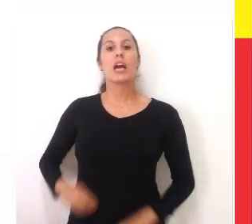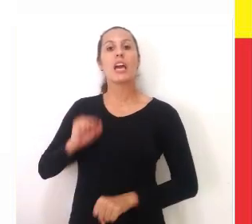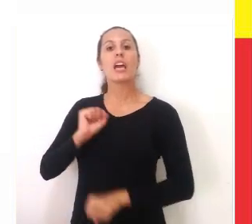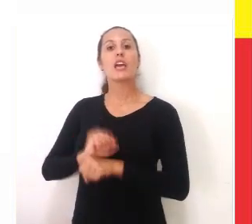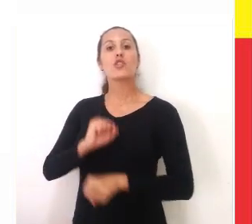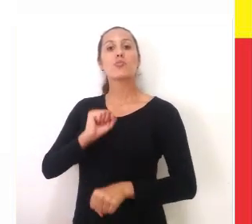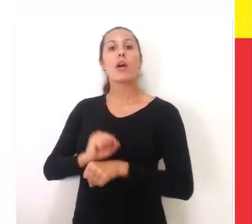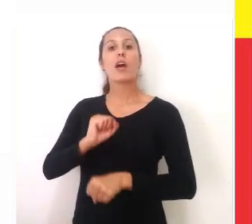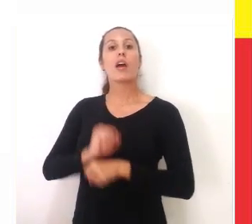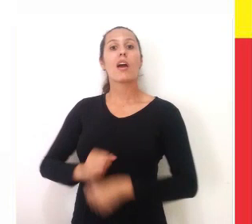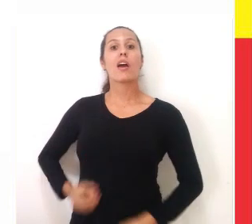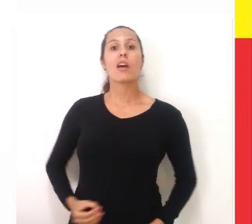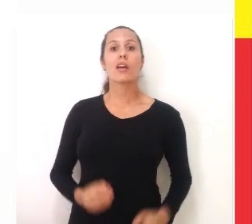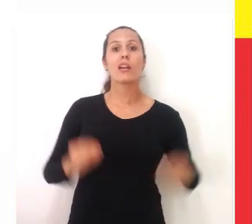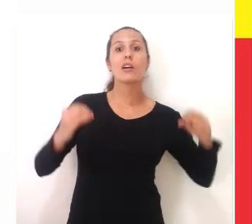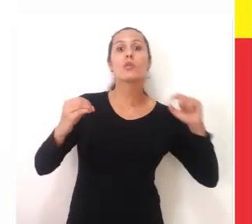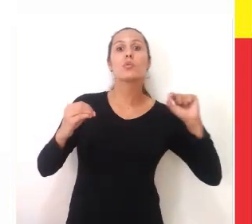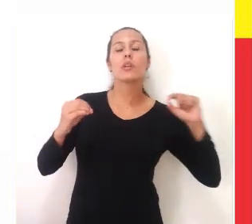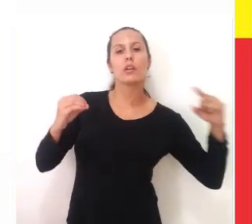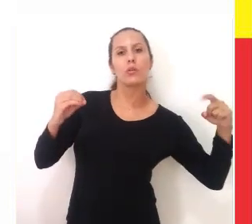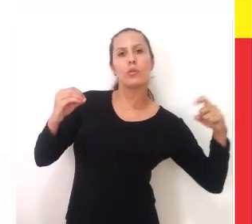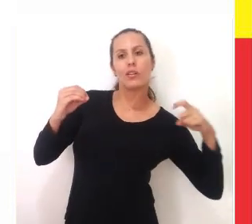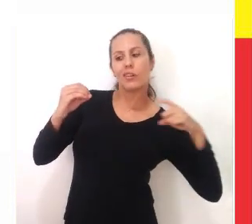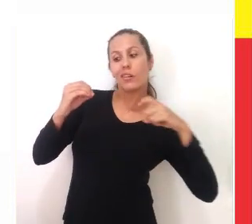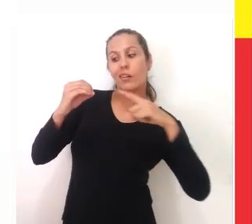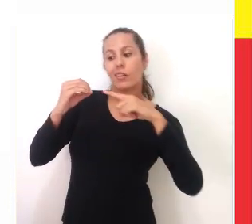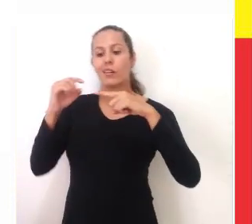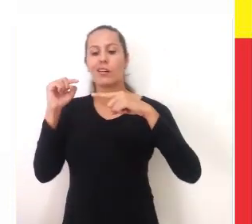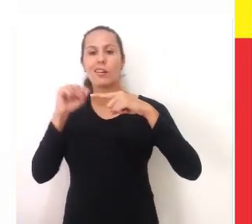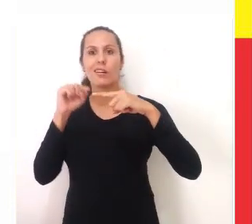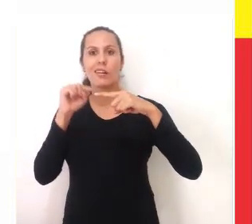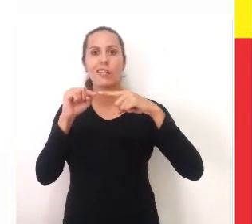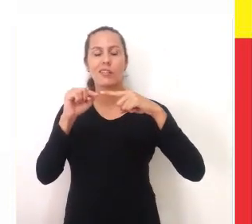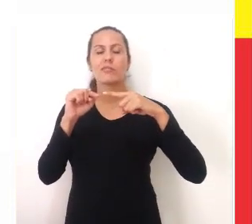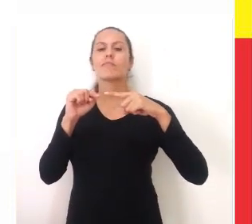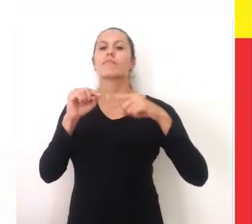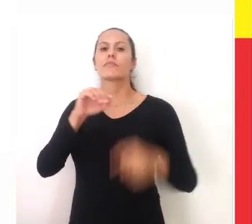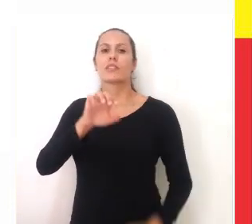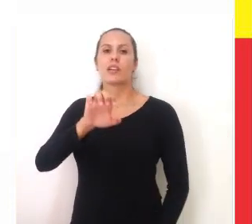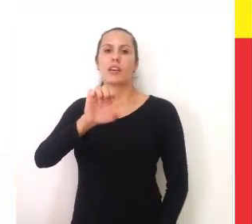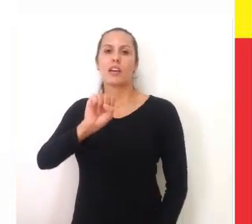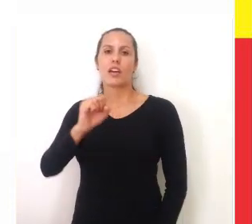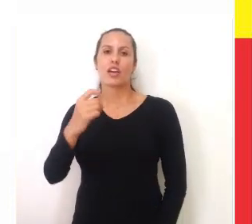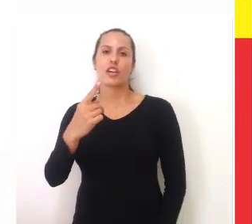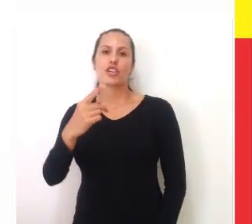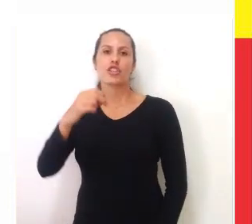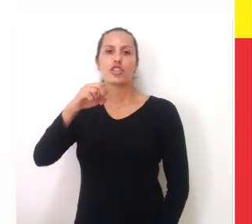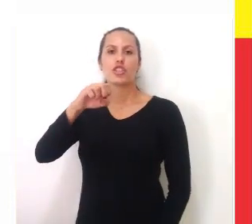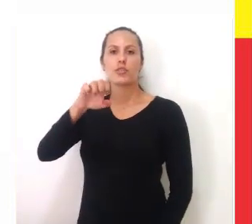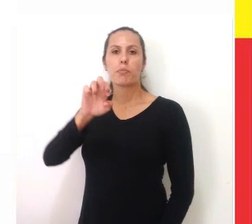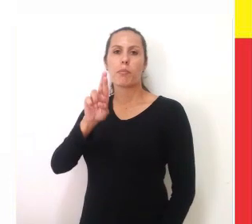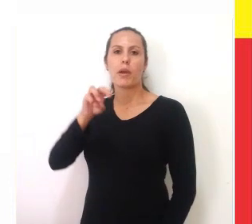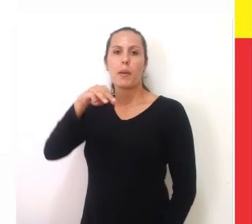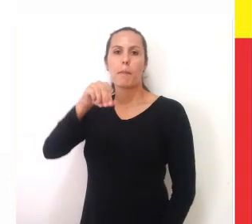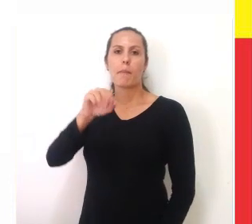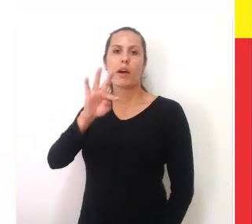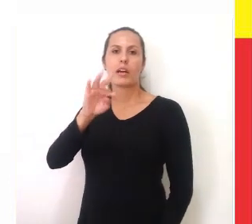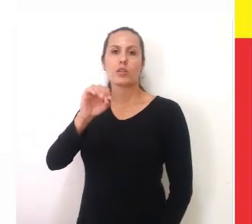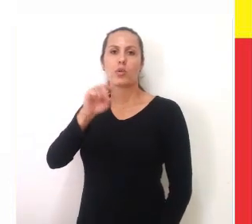tuba, esperando o espermatozoide. Dia 14